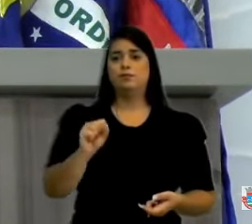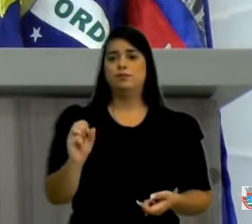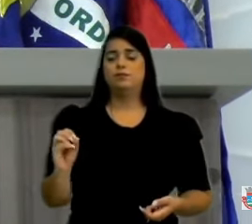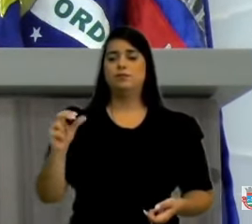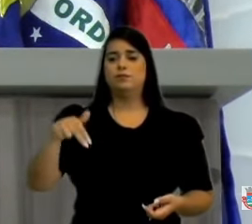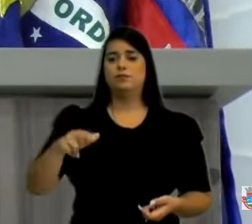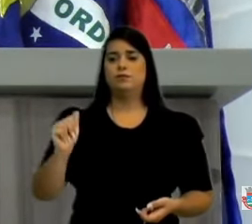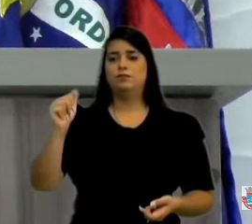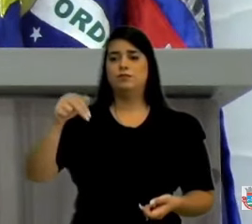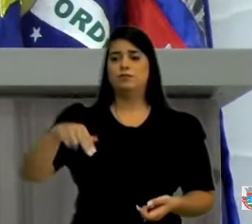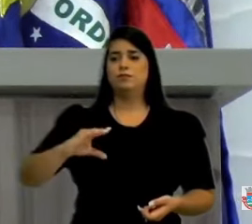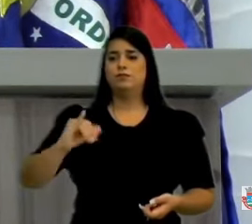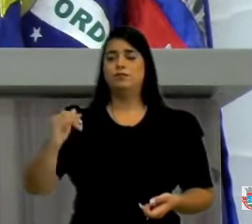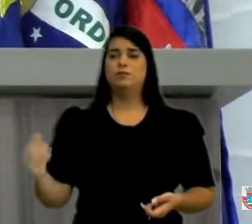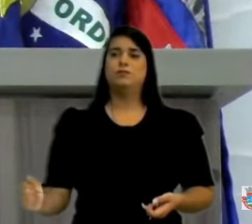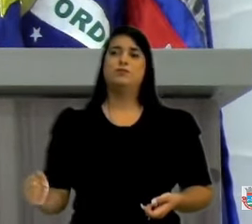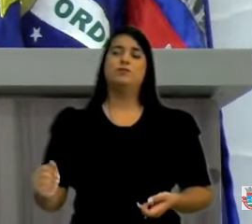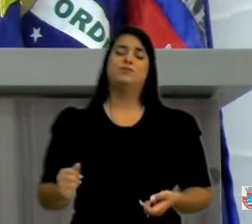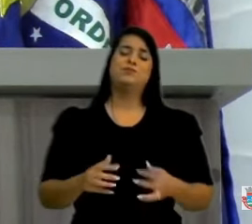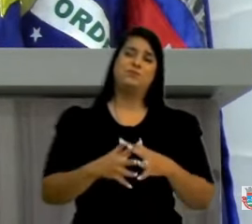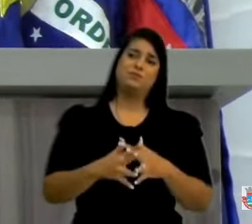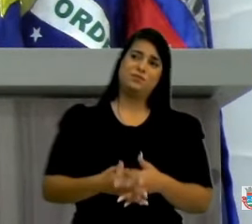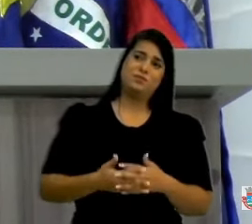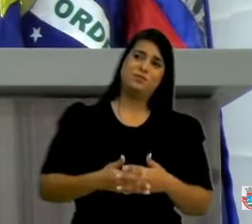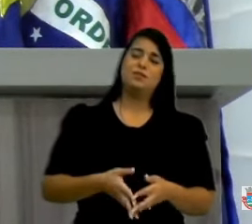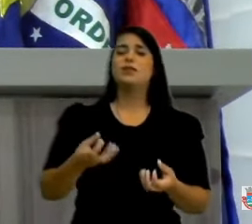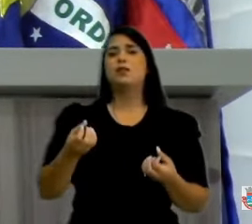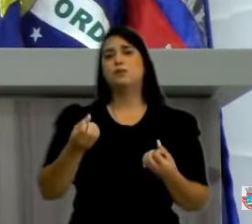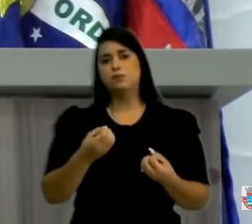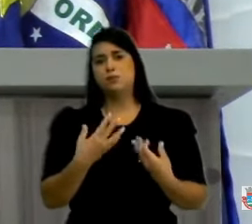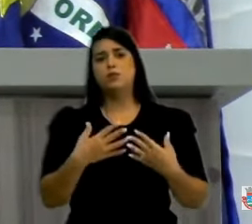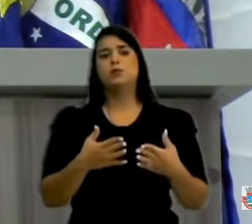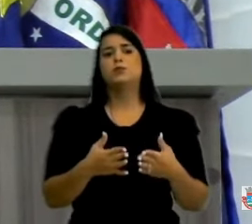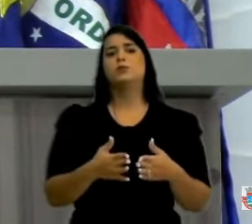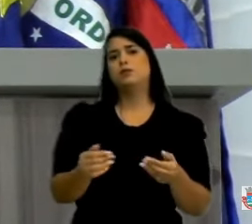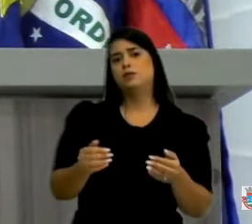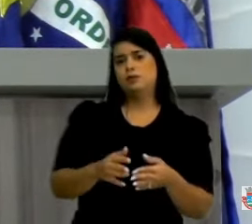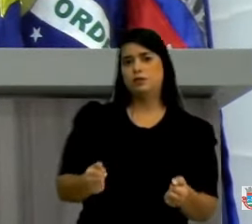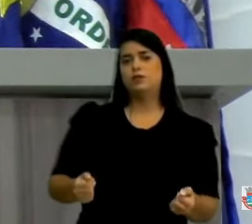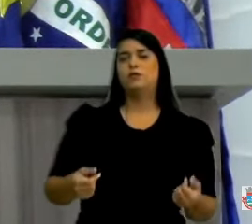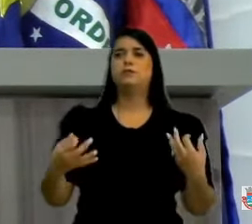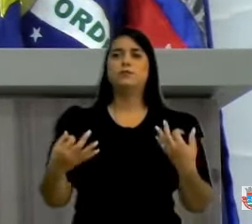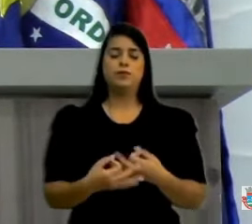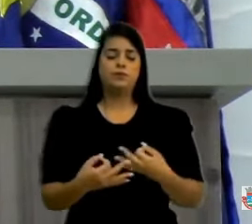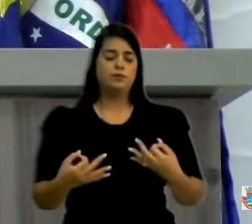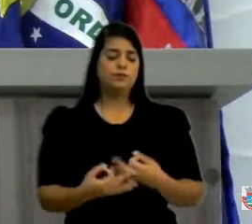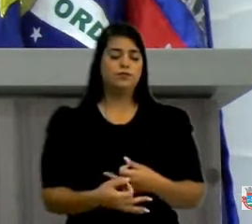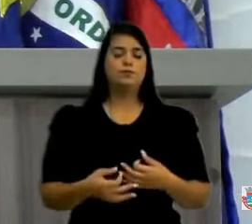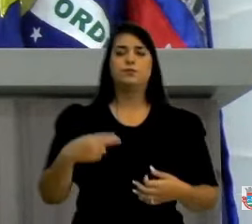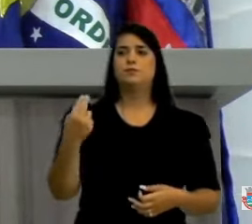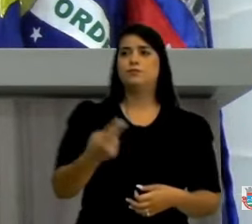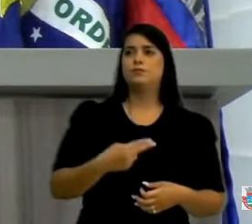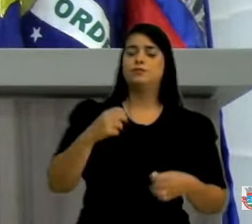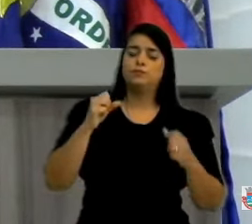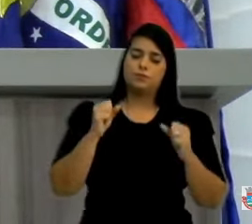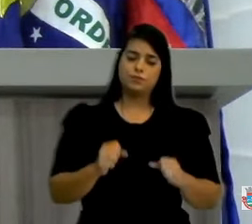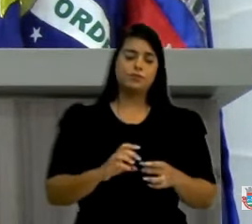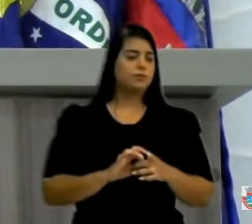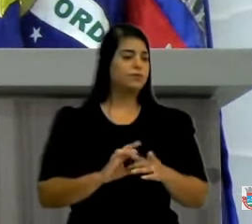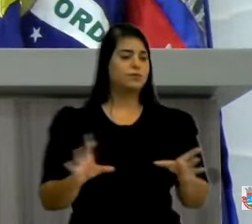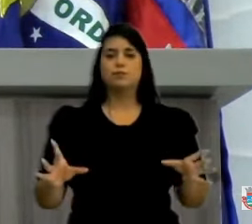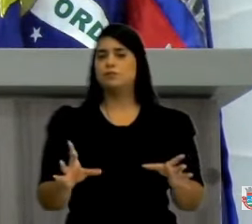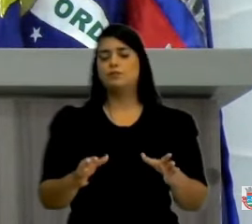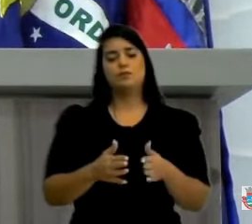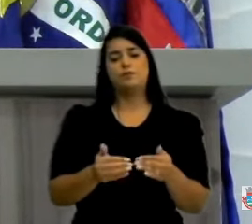Jesus na causa. Então é bom colocar sim um requerimento muito pertinente e que a gente possa reivindicar os direitos